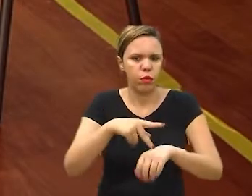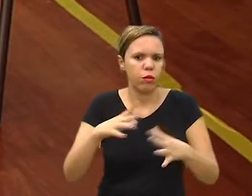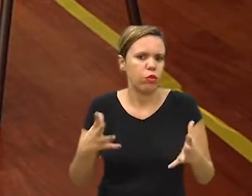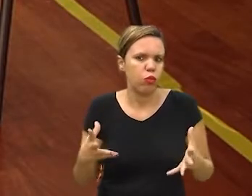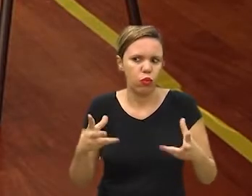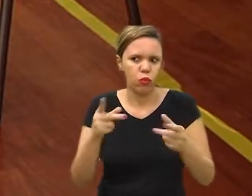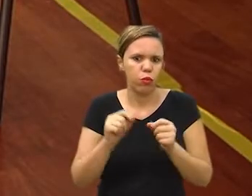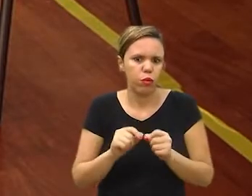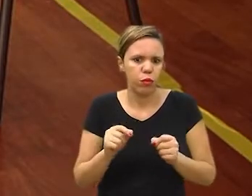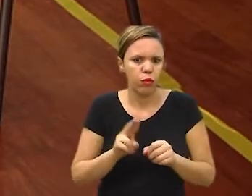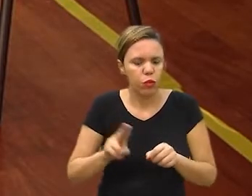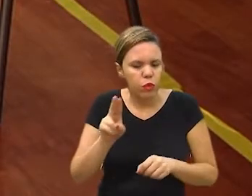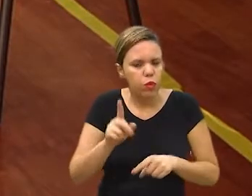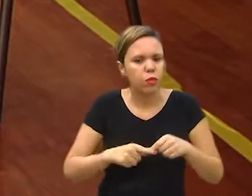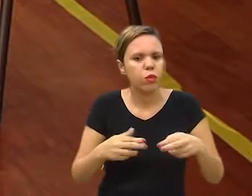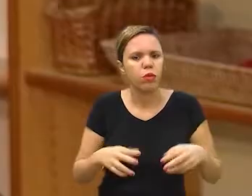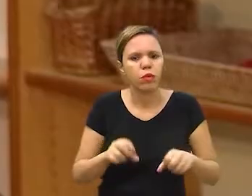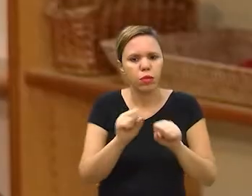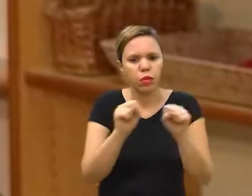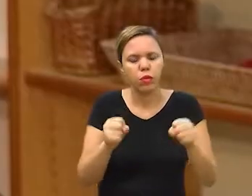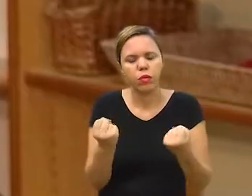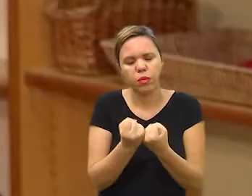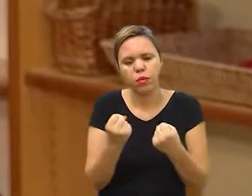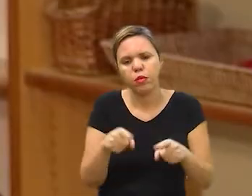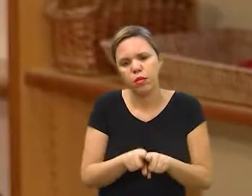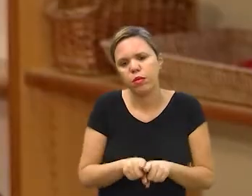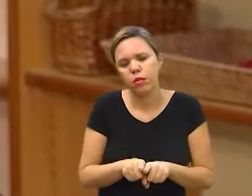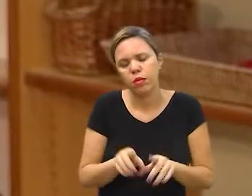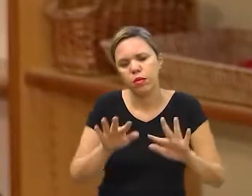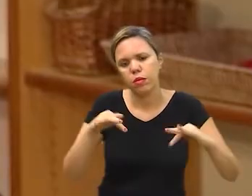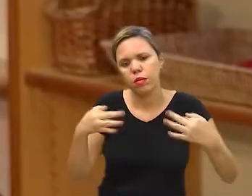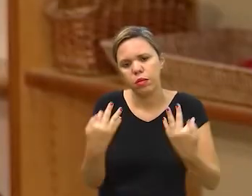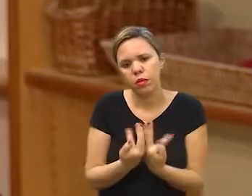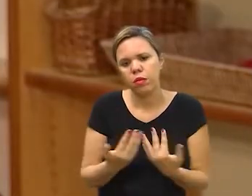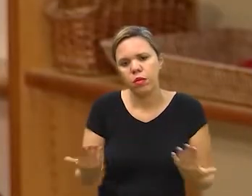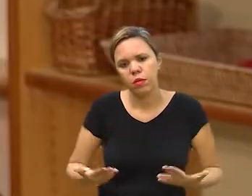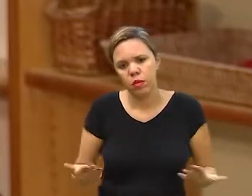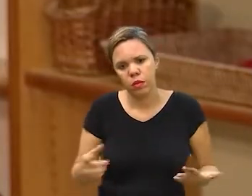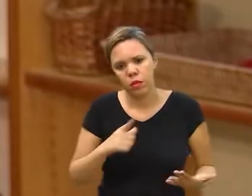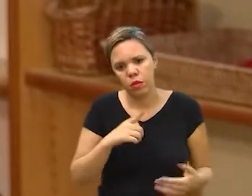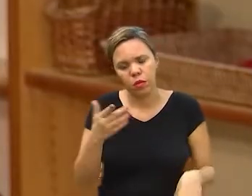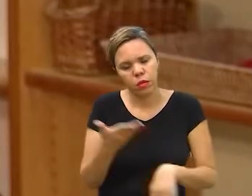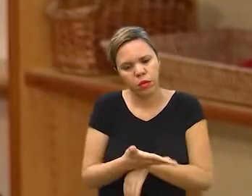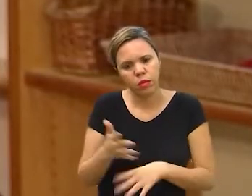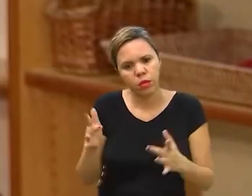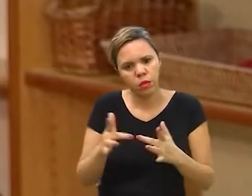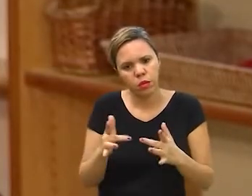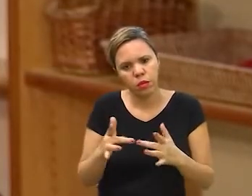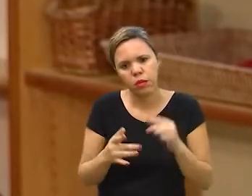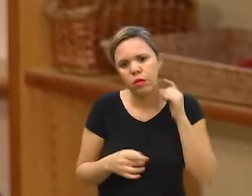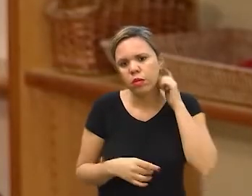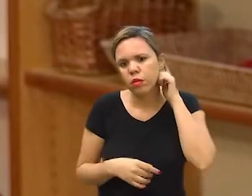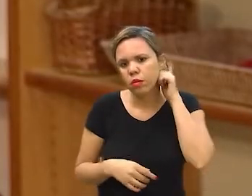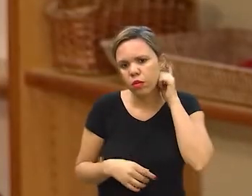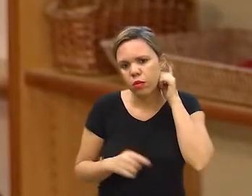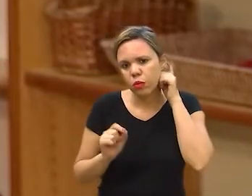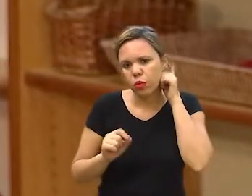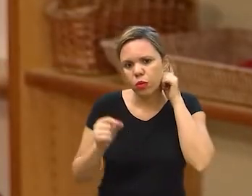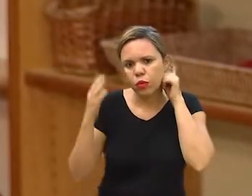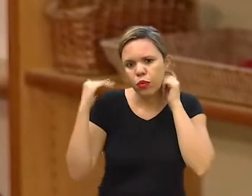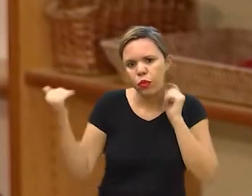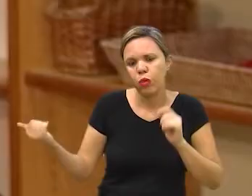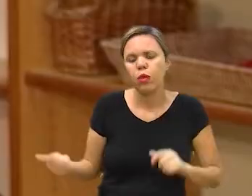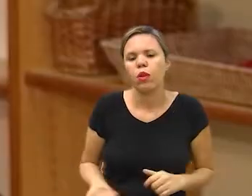se recriando, né? Exato. Então, assim, os pais hoje estão tendo acesso, tá muito famoso o